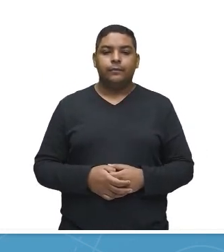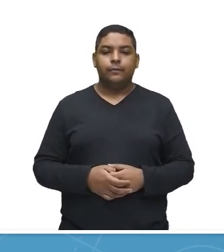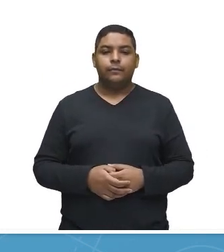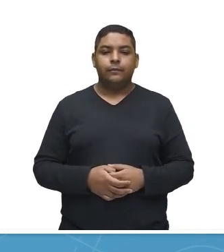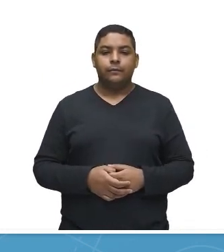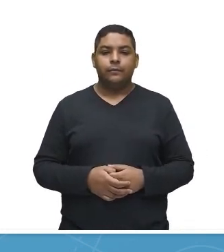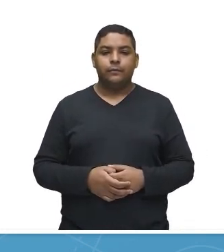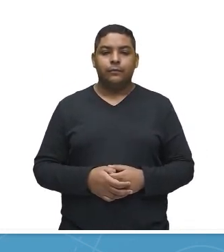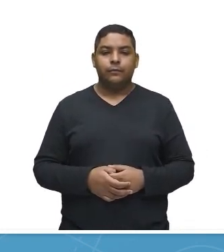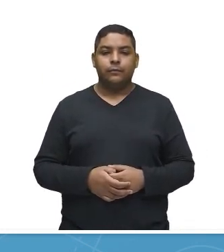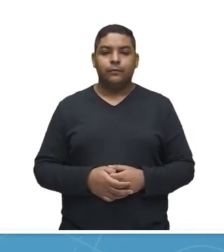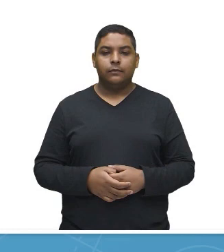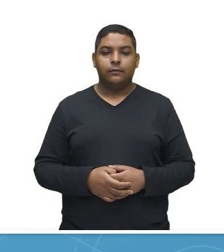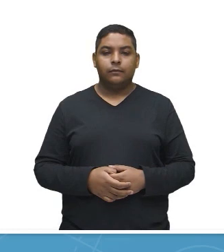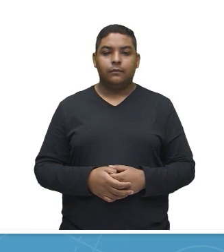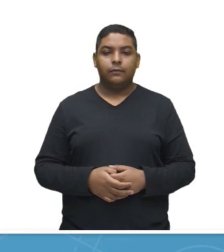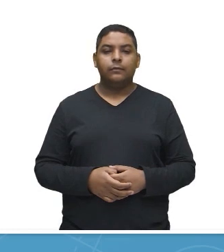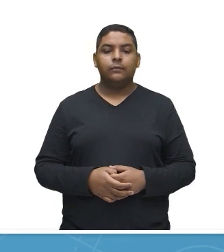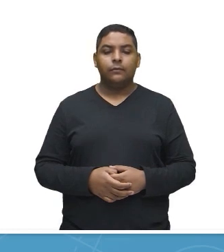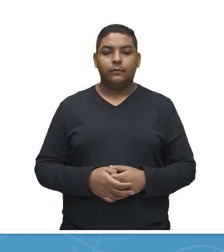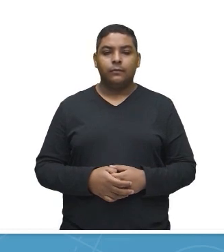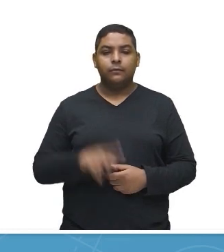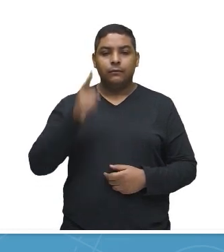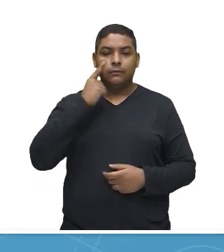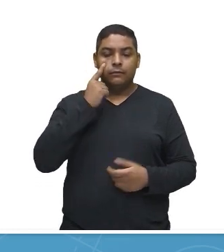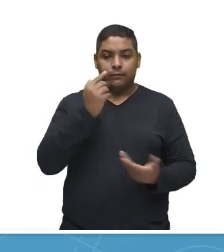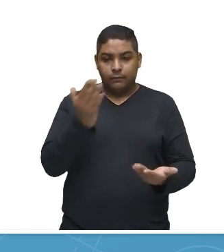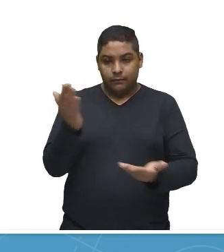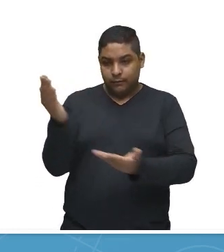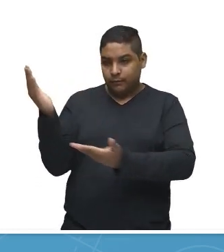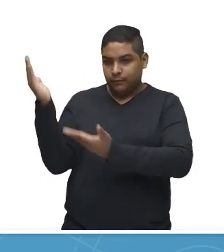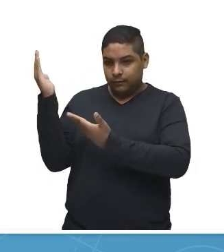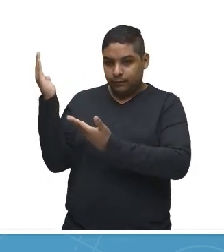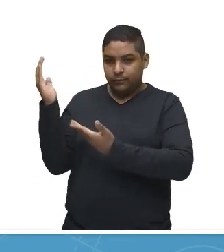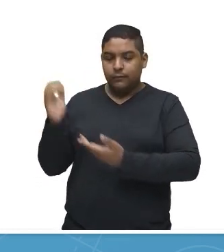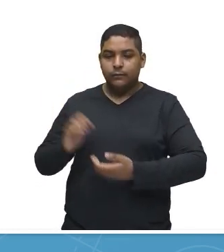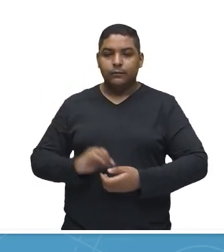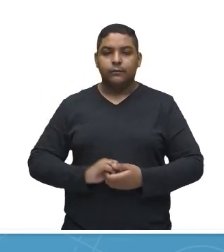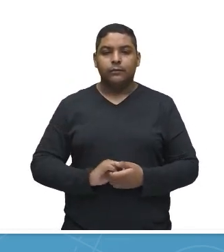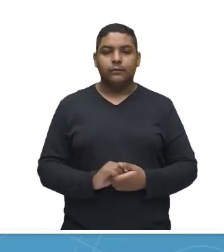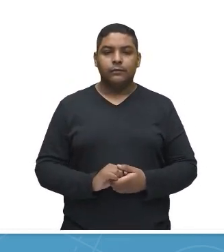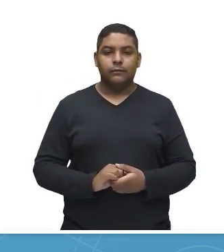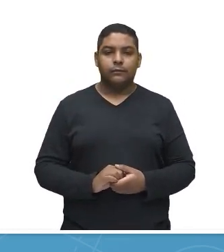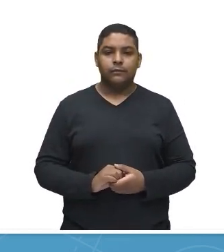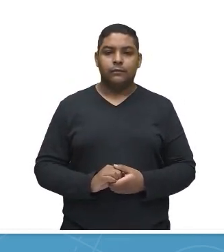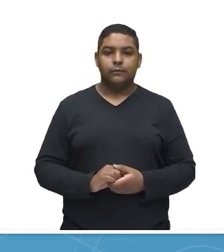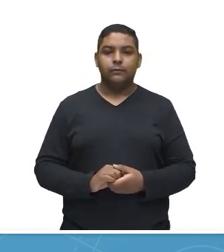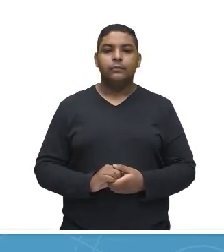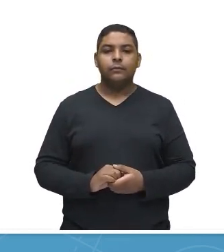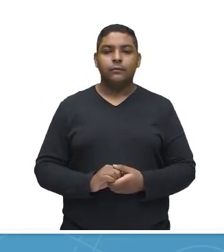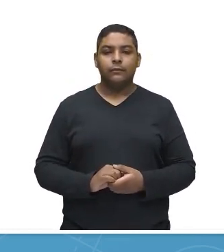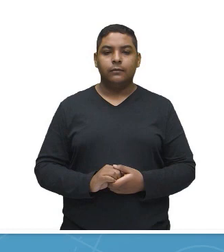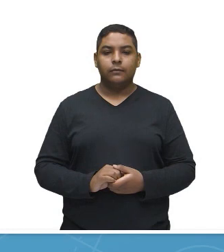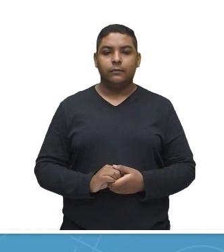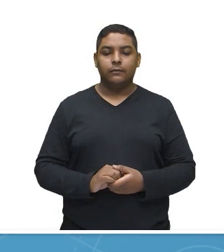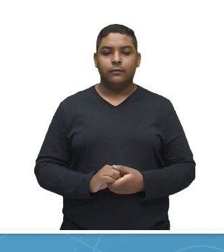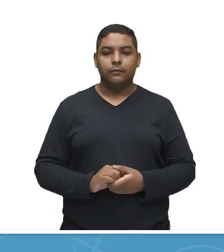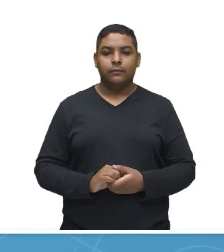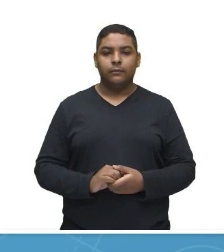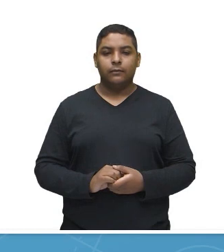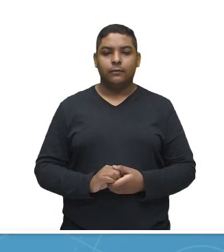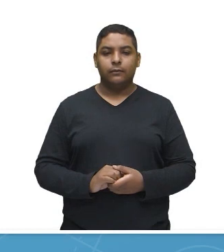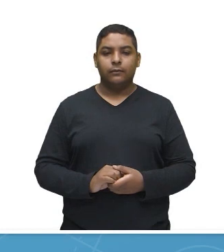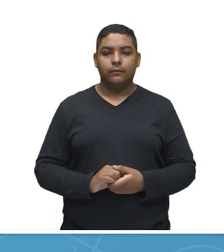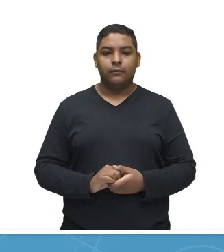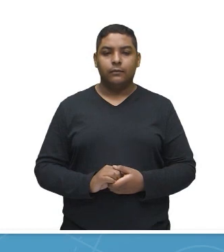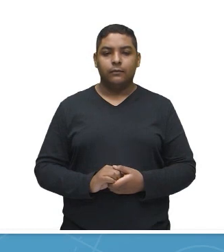vão chegar, vão se olhar, vão girar e logo em seguida eles vão girar se encarando